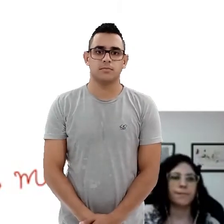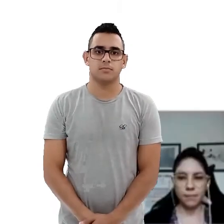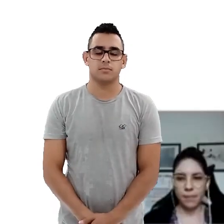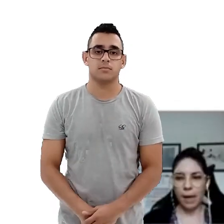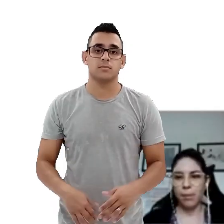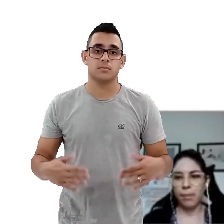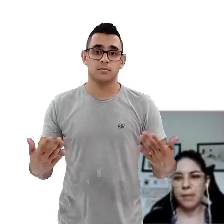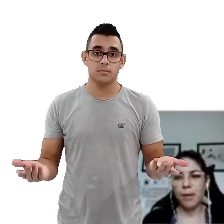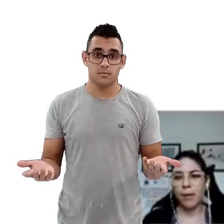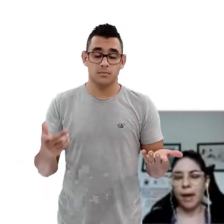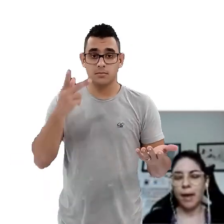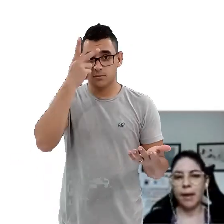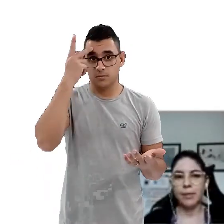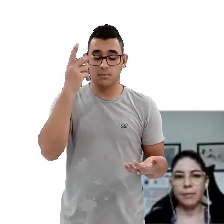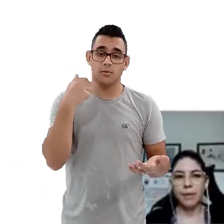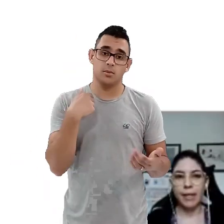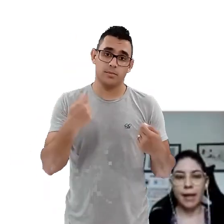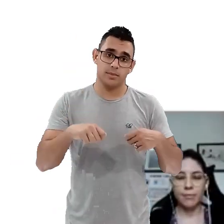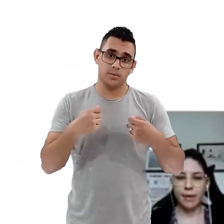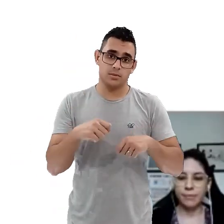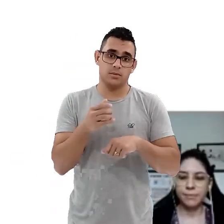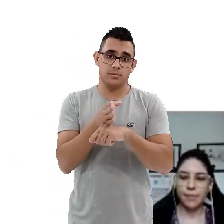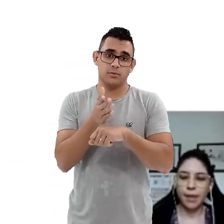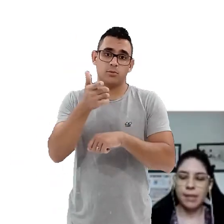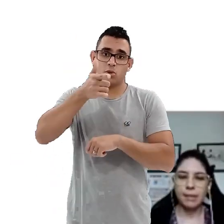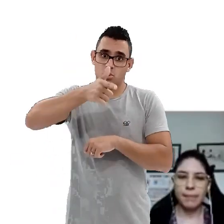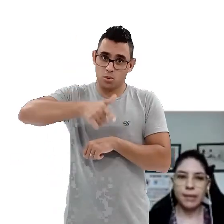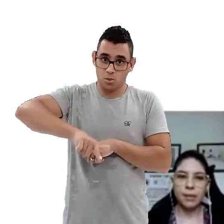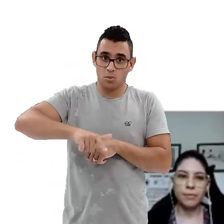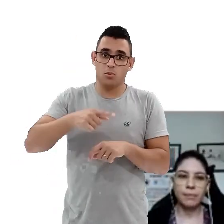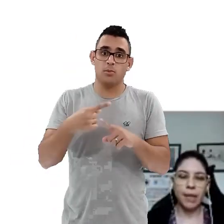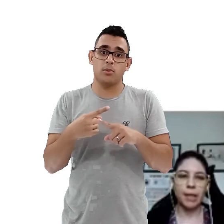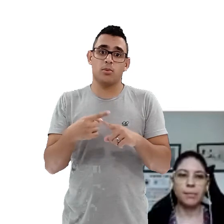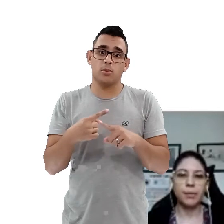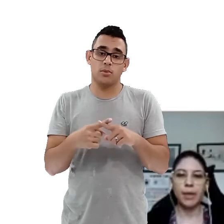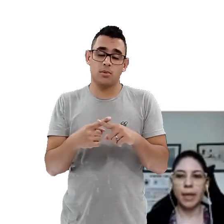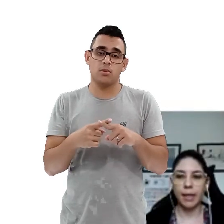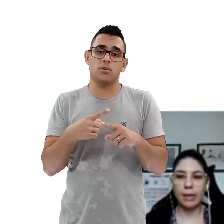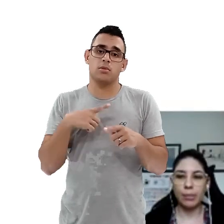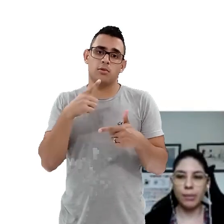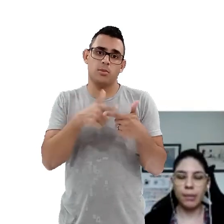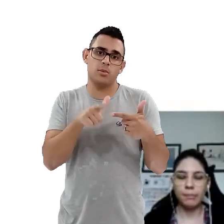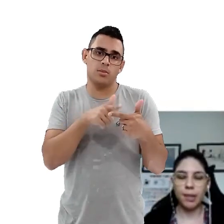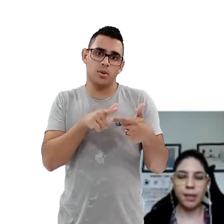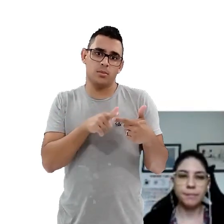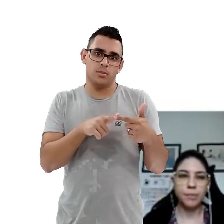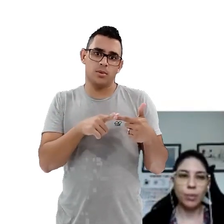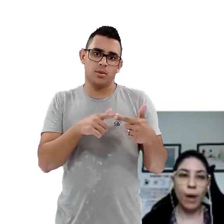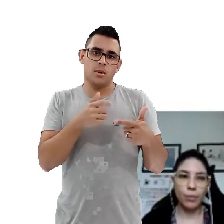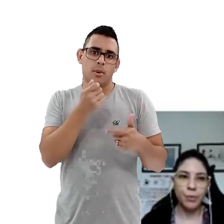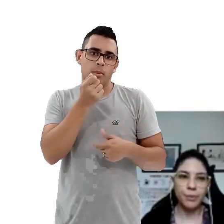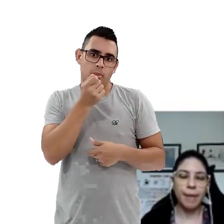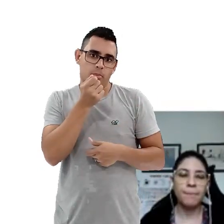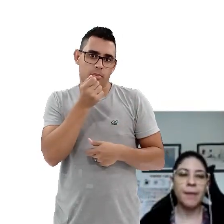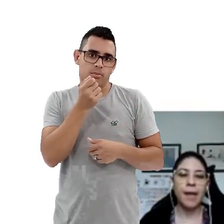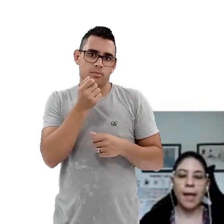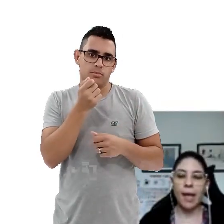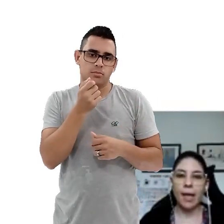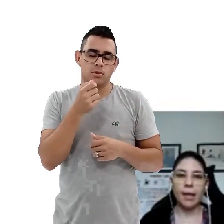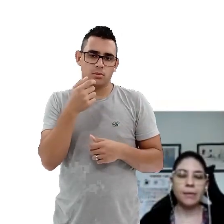mol. Bom, pessoal, eu tive que gravar essa parte novamente porque deu um probleminha no áudio,